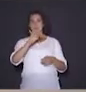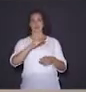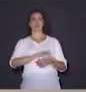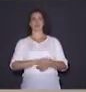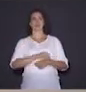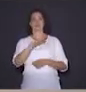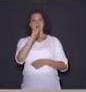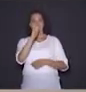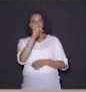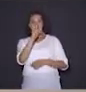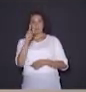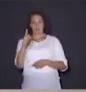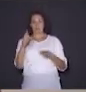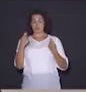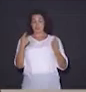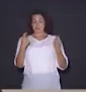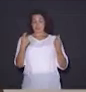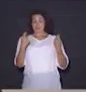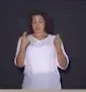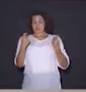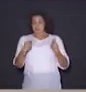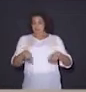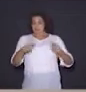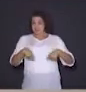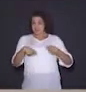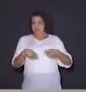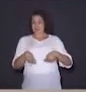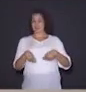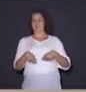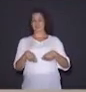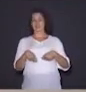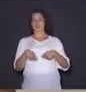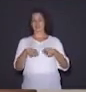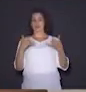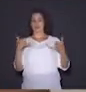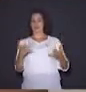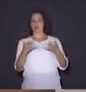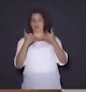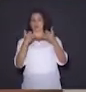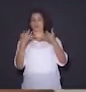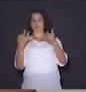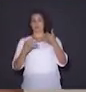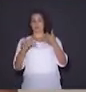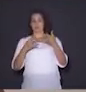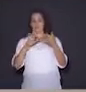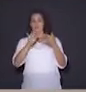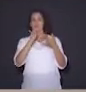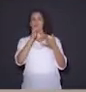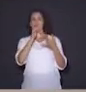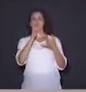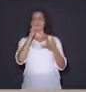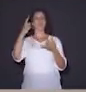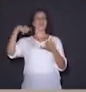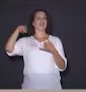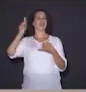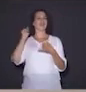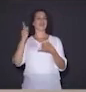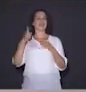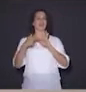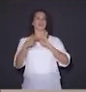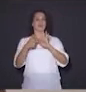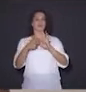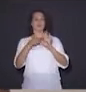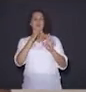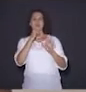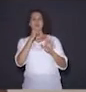necessitem de uma conexão dedicada como por exemplo eles deram um exemplo disso numa notícia de jornal há